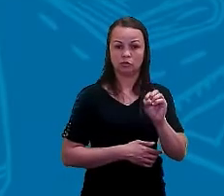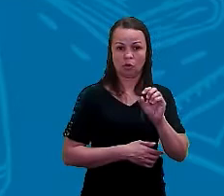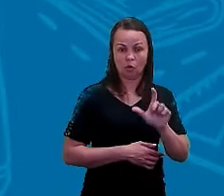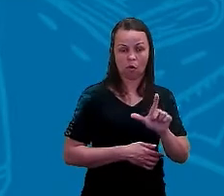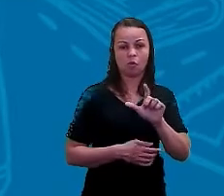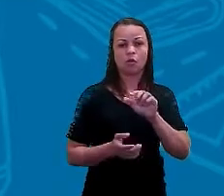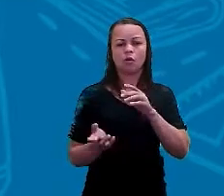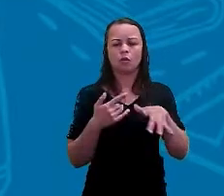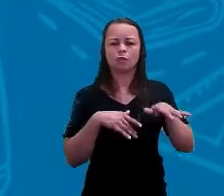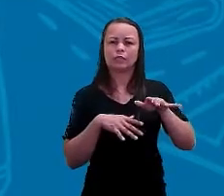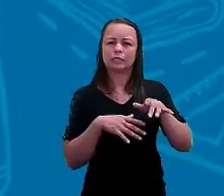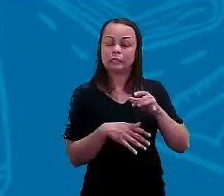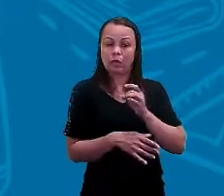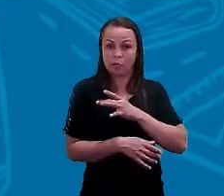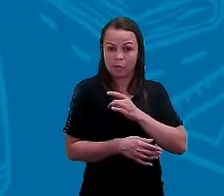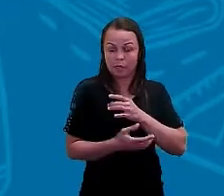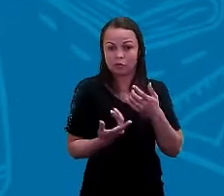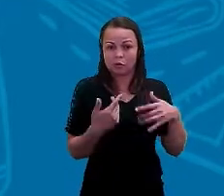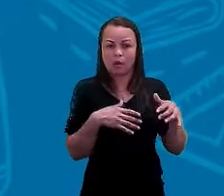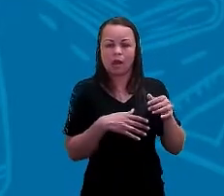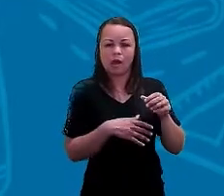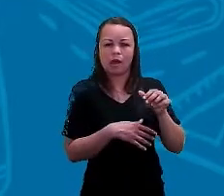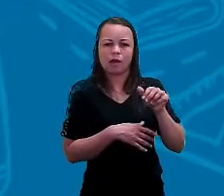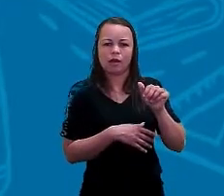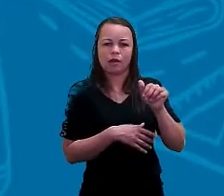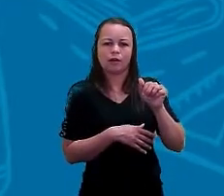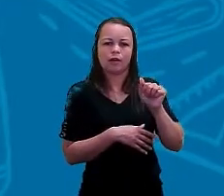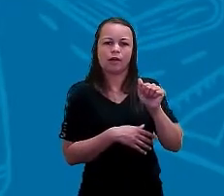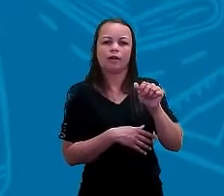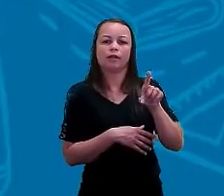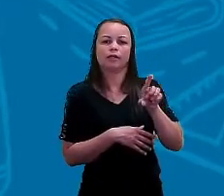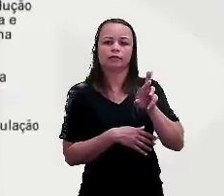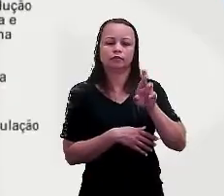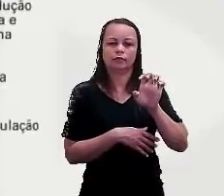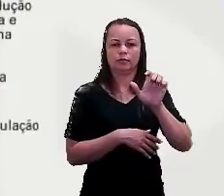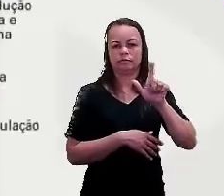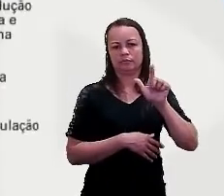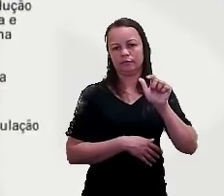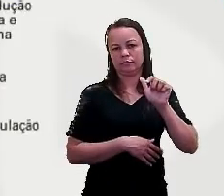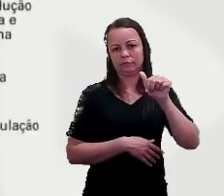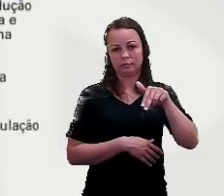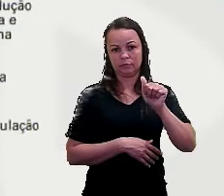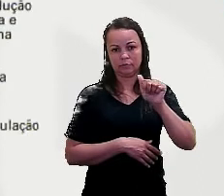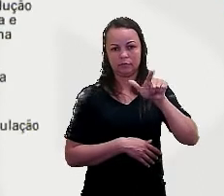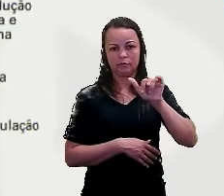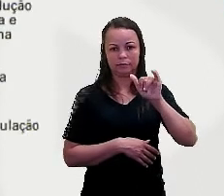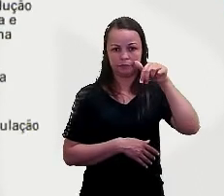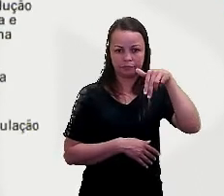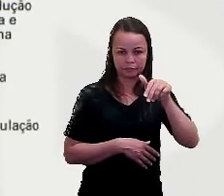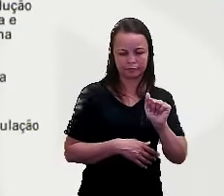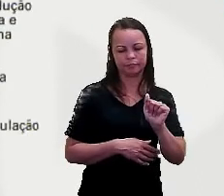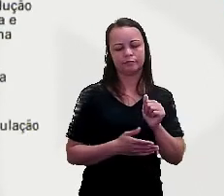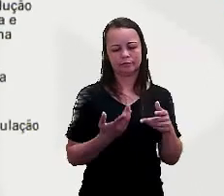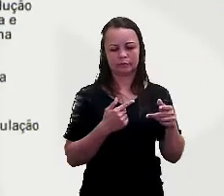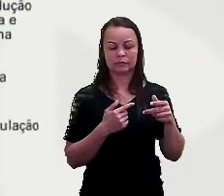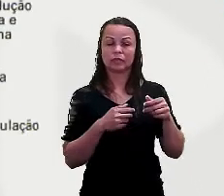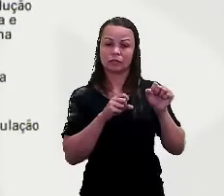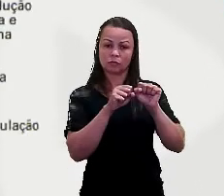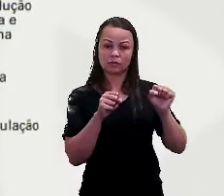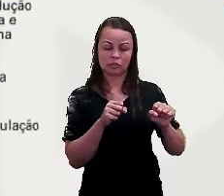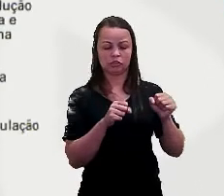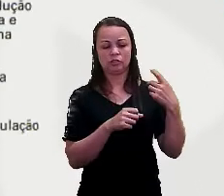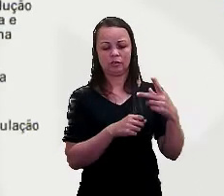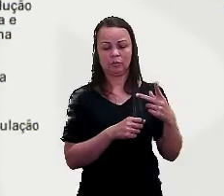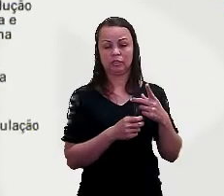ao hormônio do medo, né? A adrenalina, por exemplo. E aí, ó, vou dar um exemplo para vocês, ó. Sistema que, lembra-se que não tem nada a ver com a